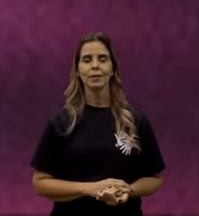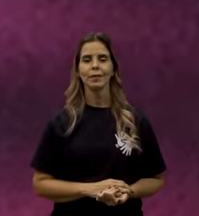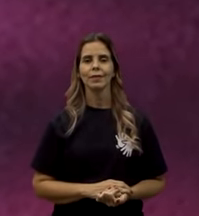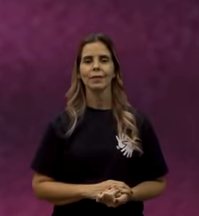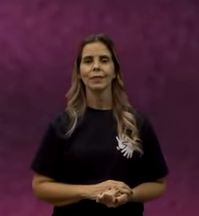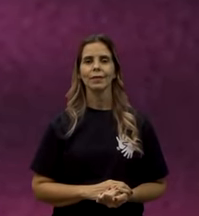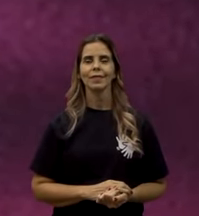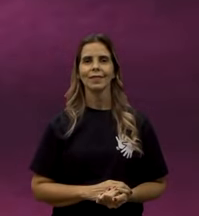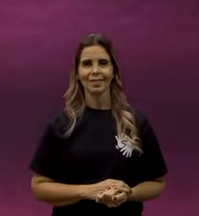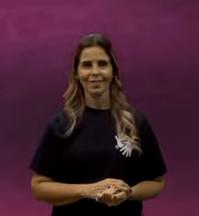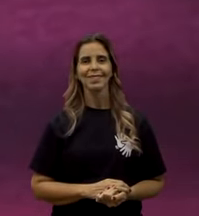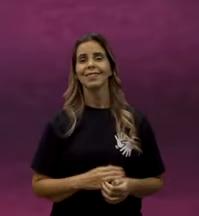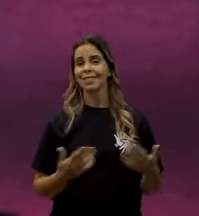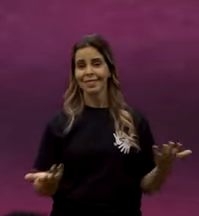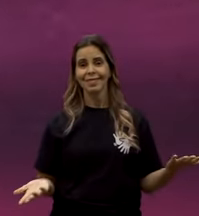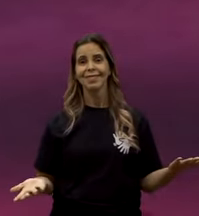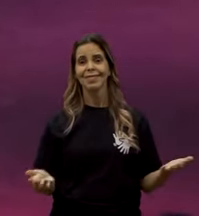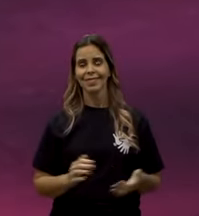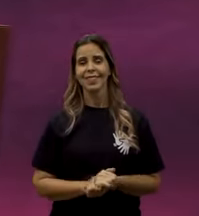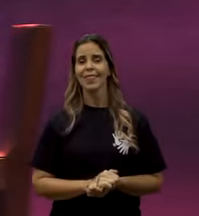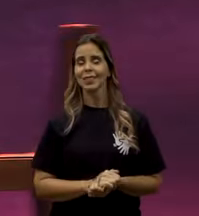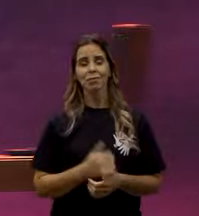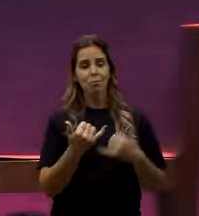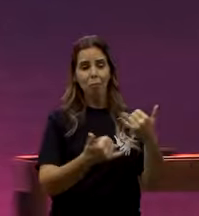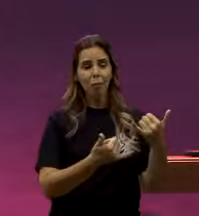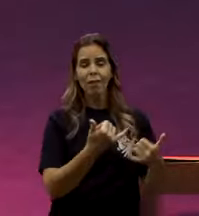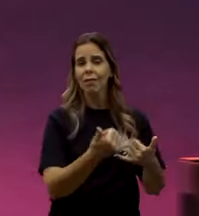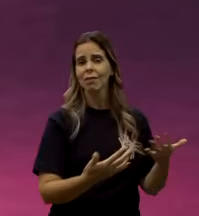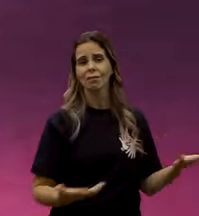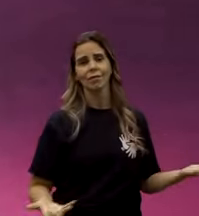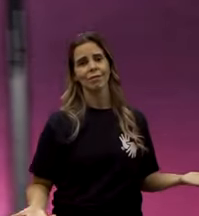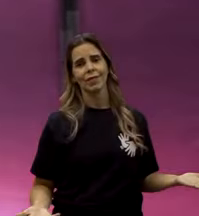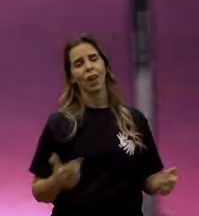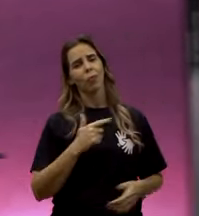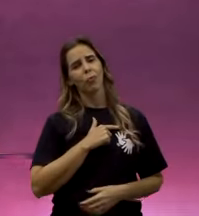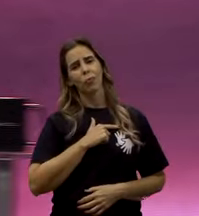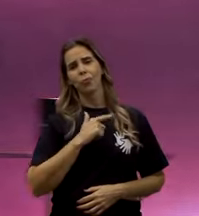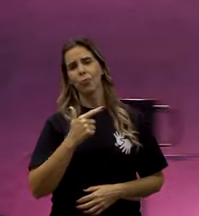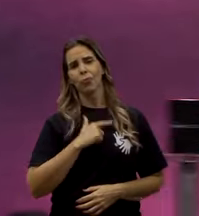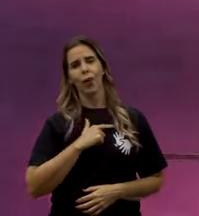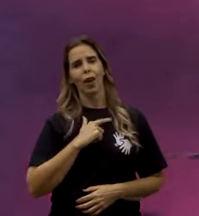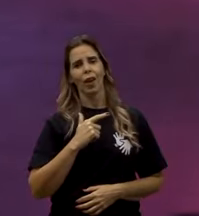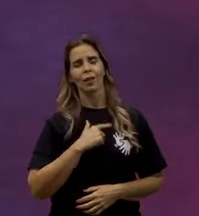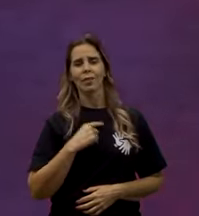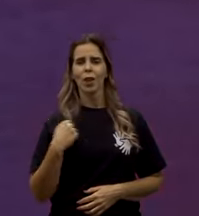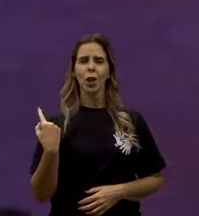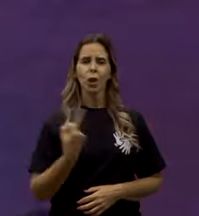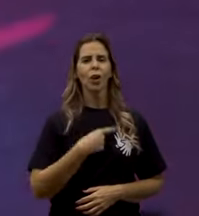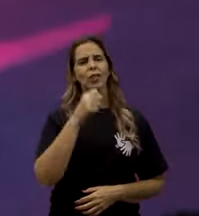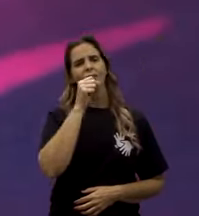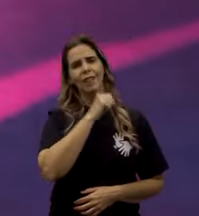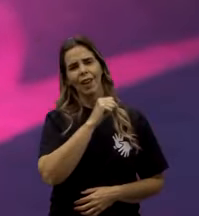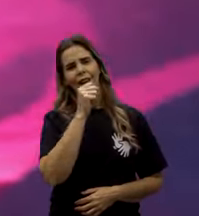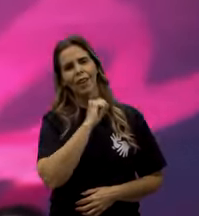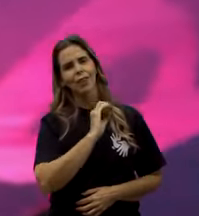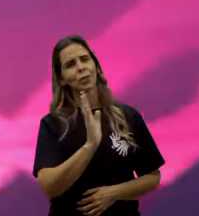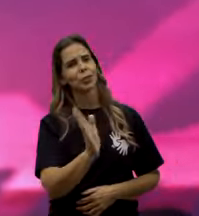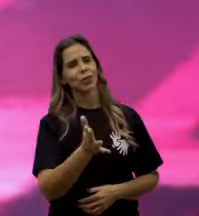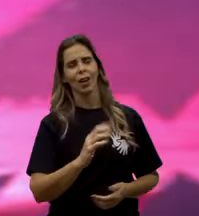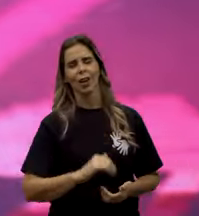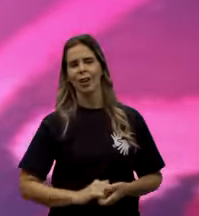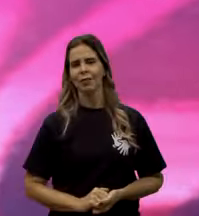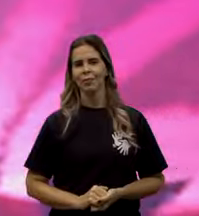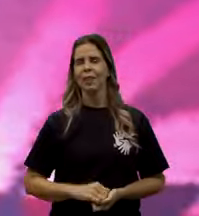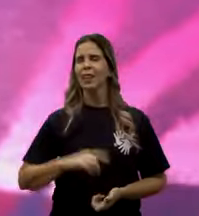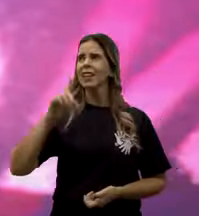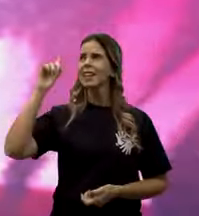Ah que coisa feia nós tudo velho ã tanto de coisa que